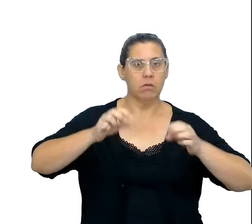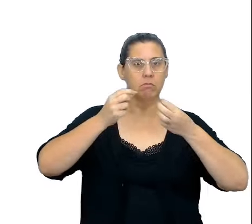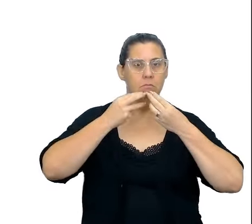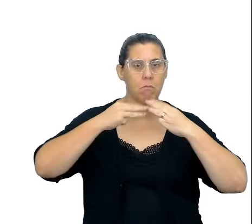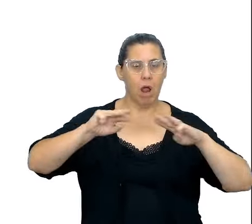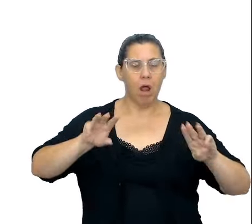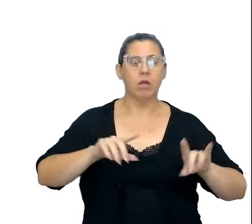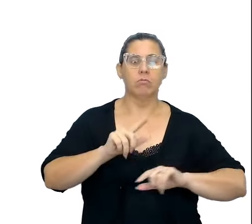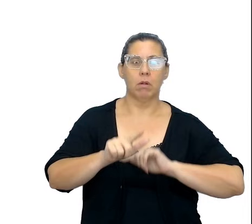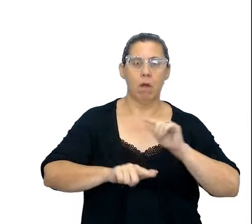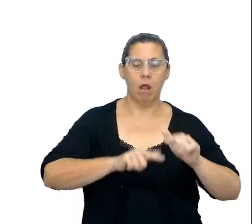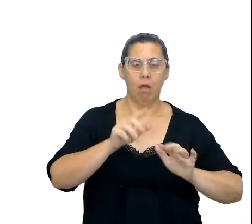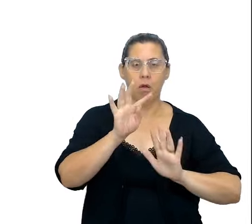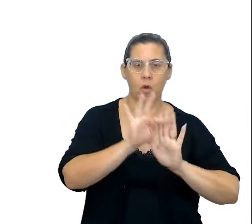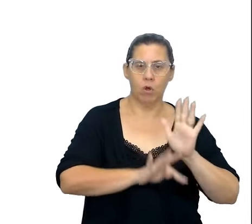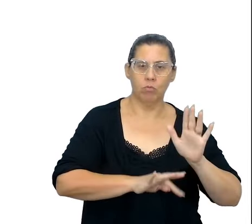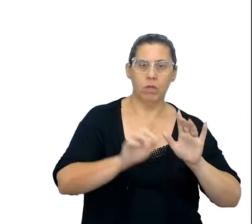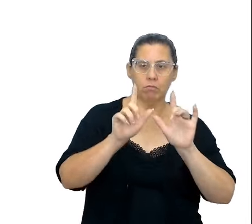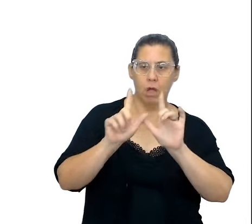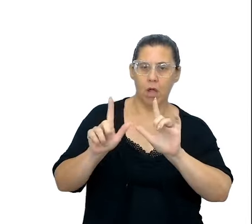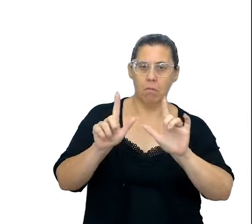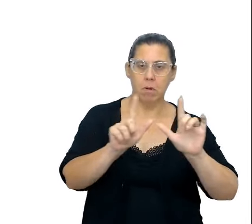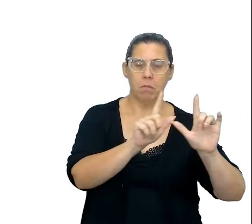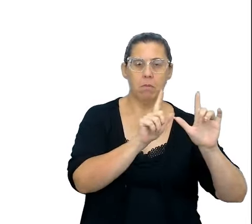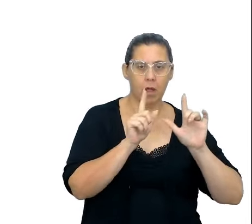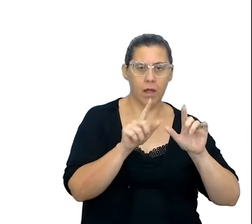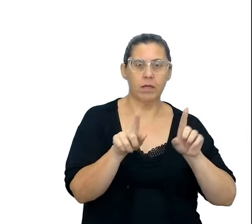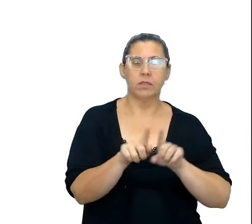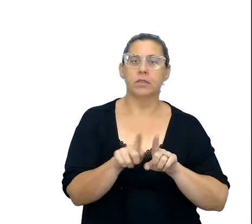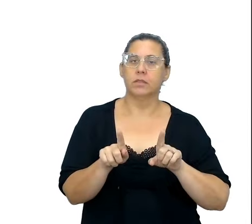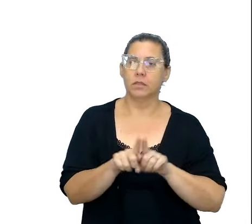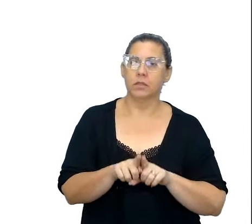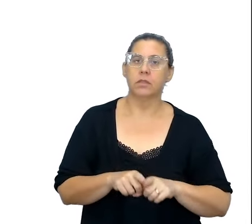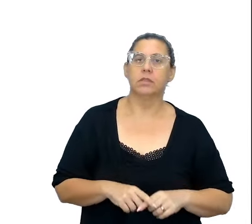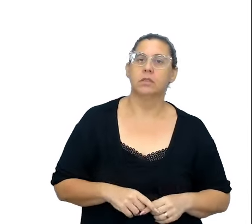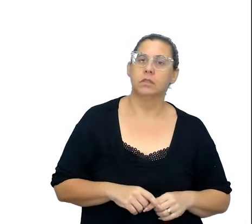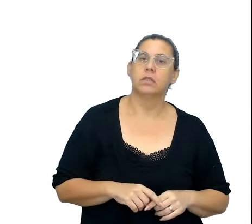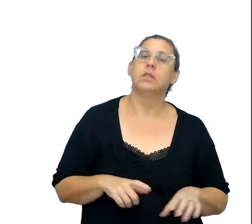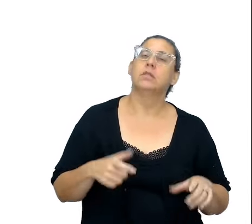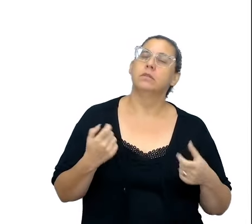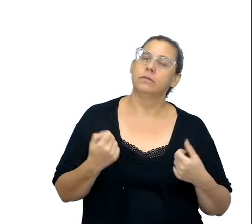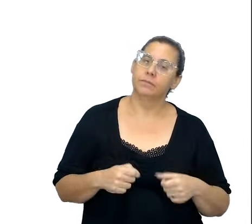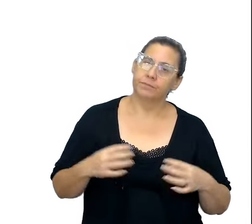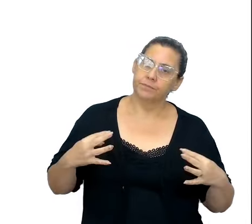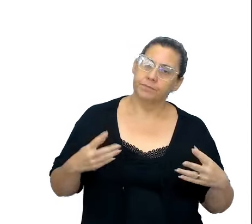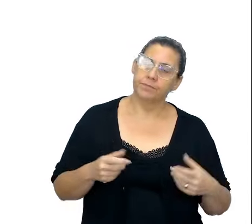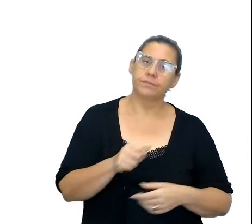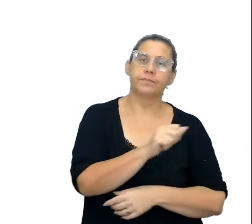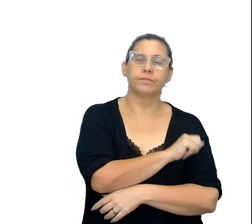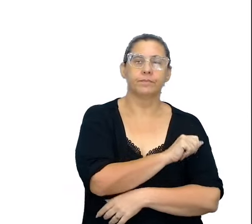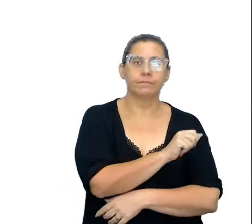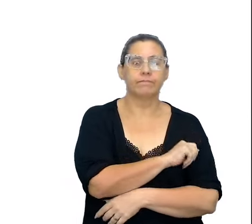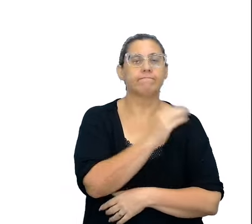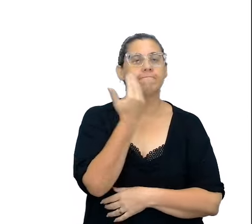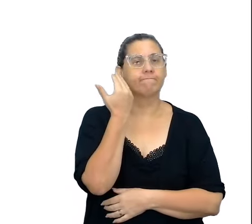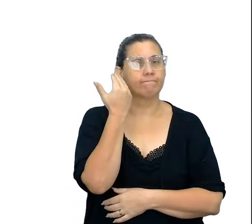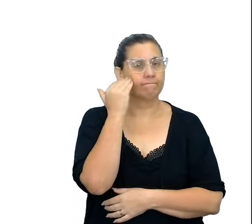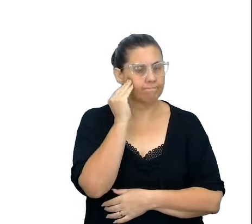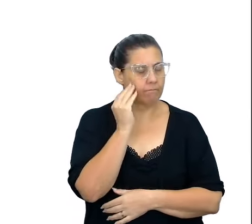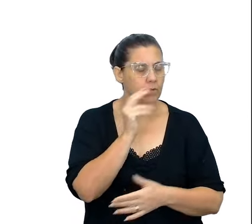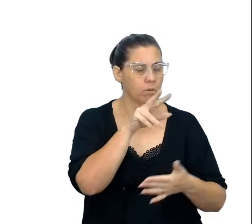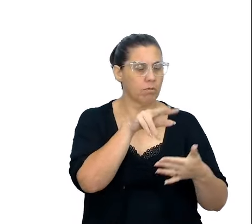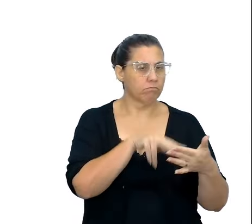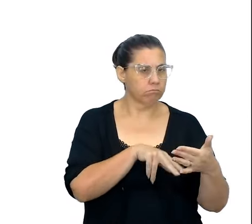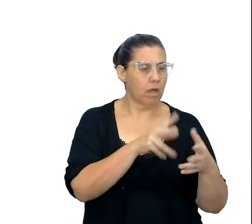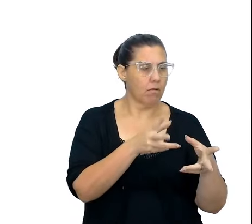muito, né, com textos, imagem, cartazes, e existe essa necessidade, então, o estudante compreender essa leitura